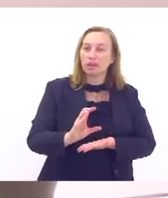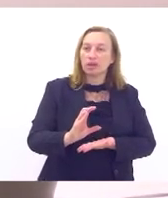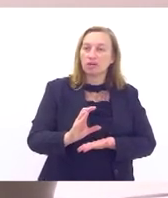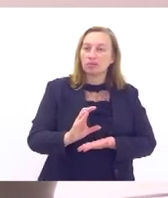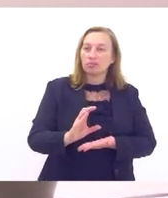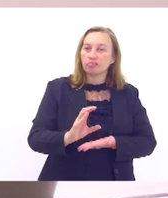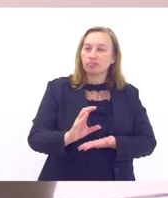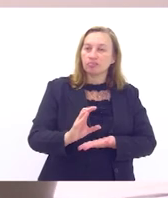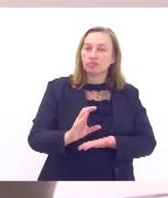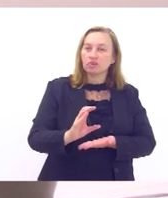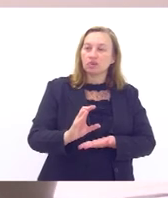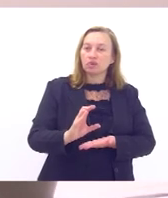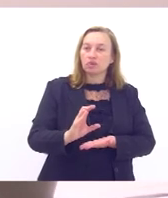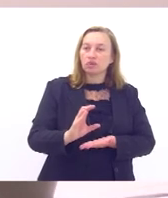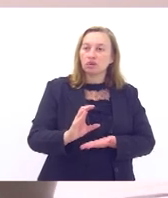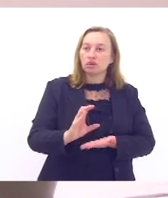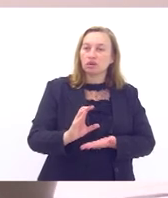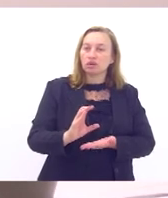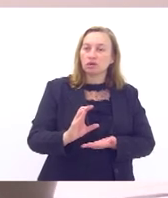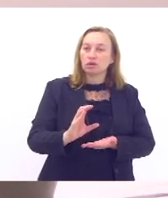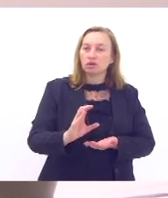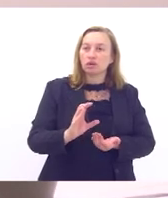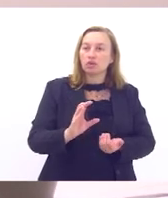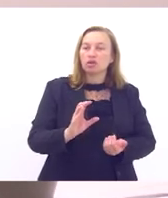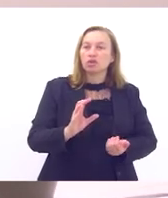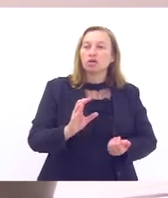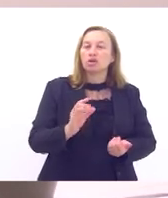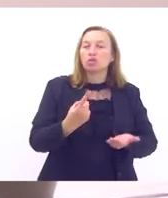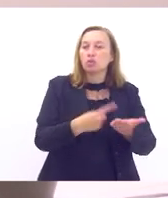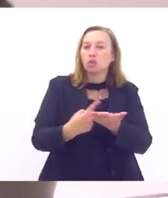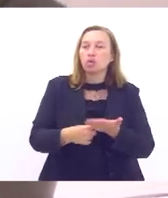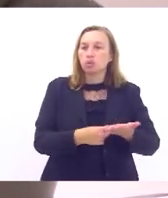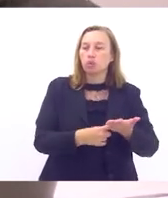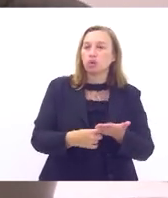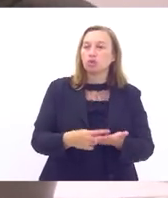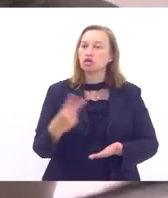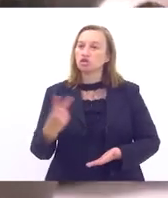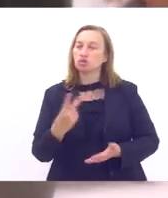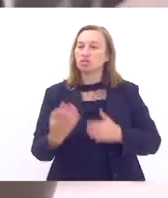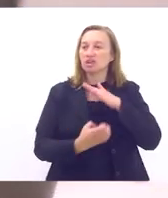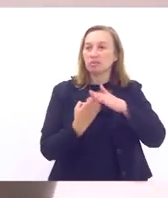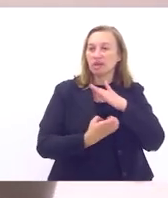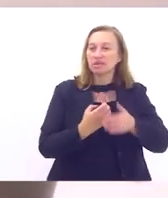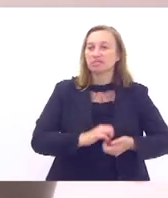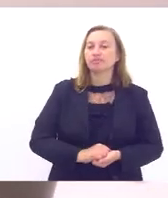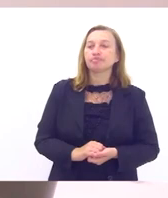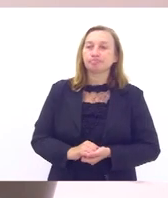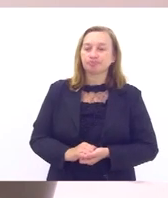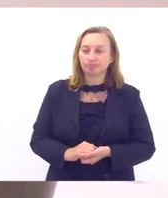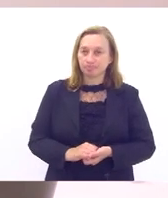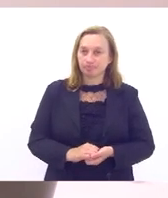de cooperação firmado entre a OPAS e a SES. A